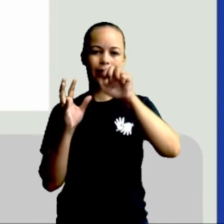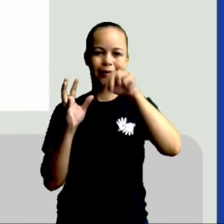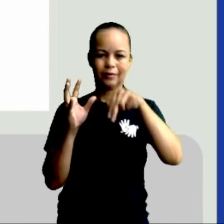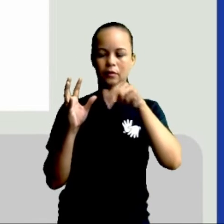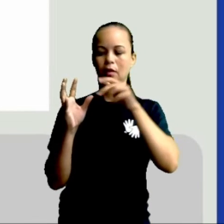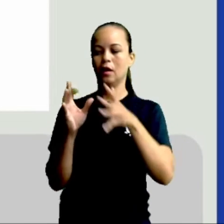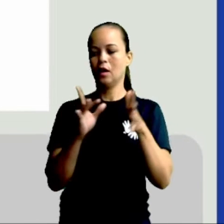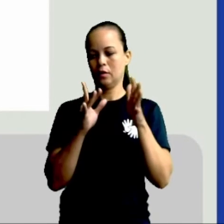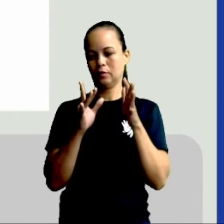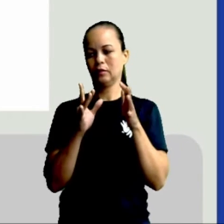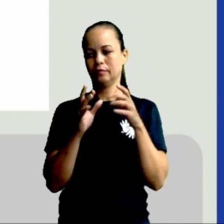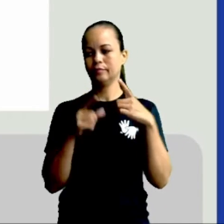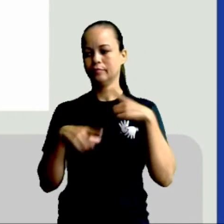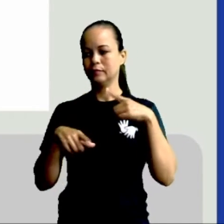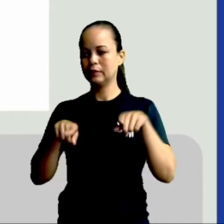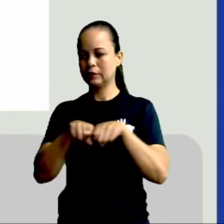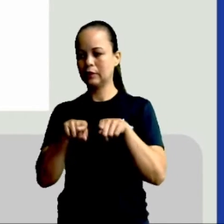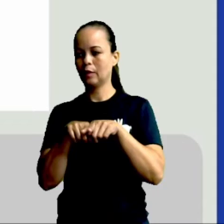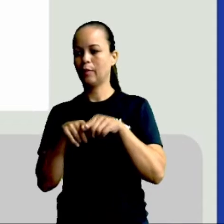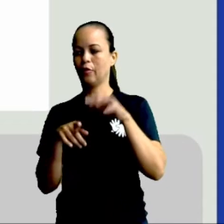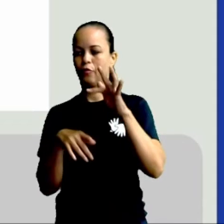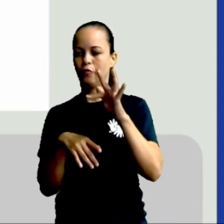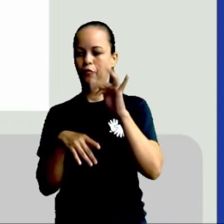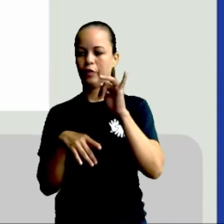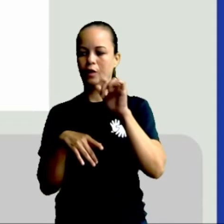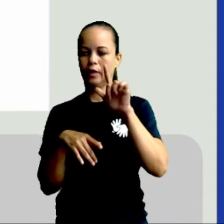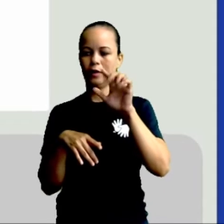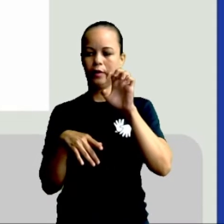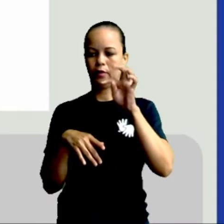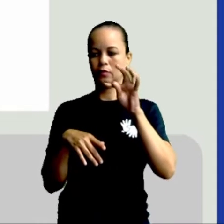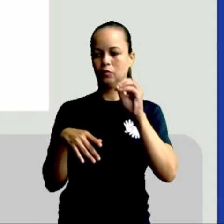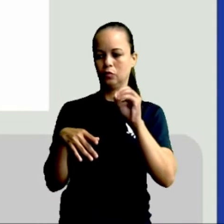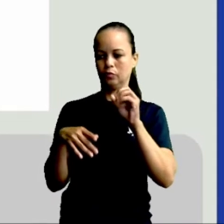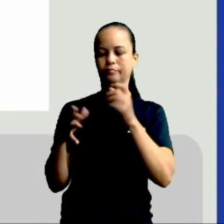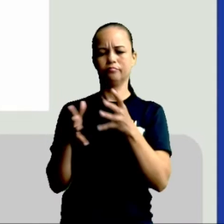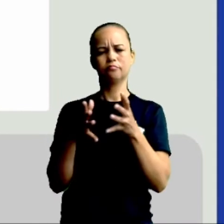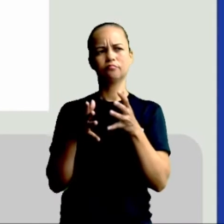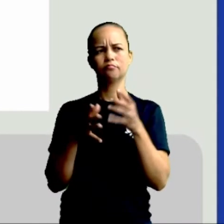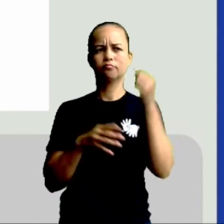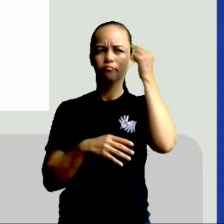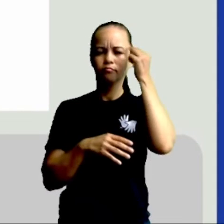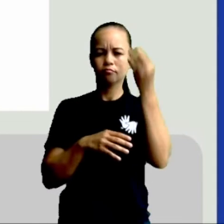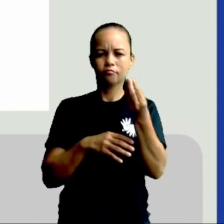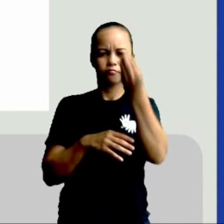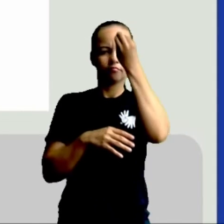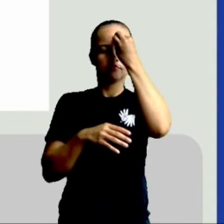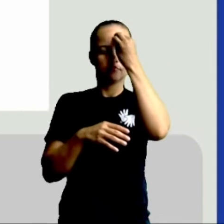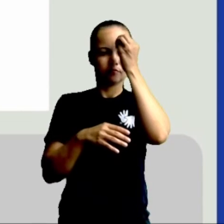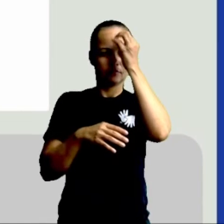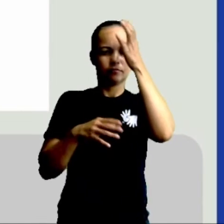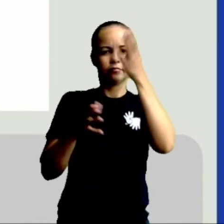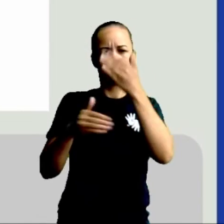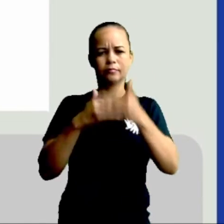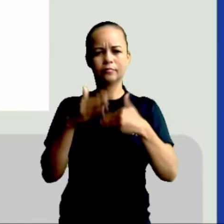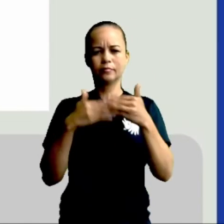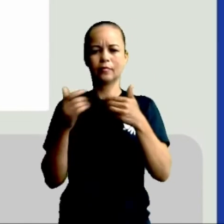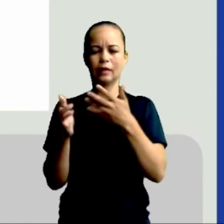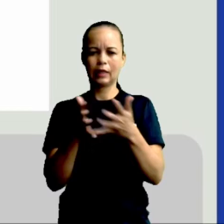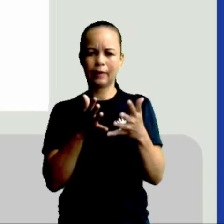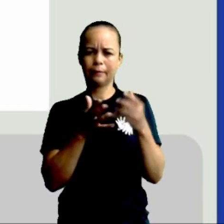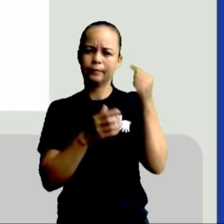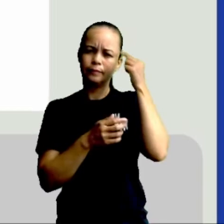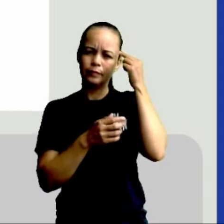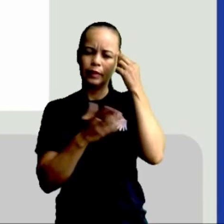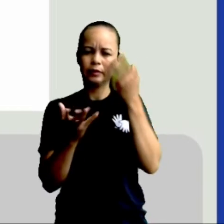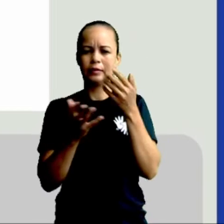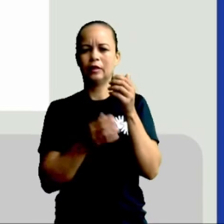filete. Então, guarda essas informações porque são importantíssimas. Então, quando pensar em uma estrutura floral, pensa em gineceu